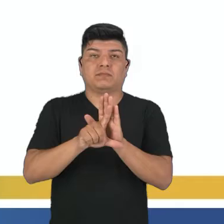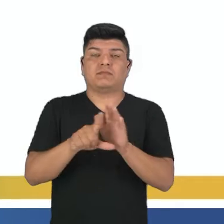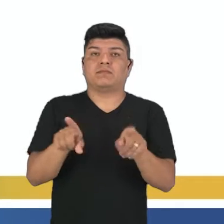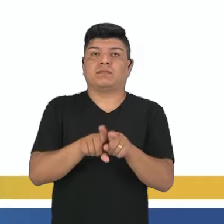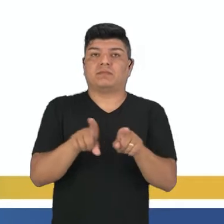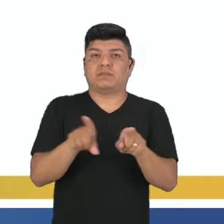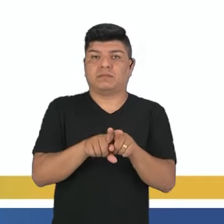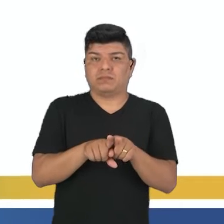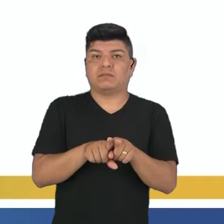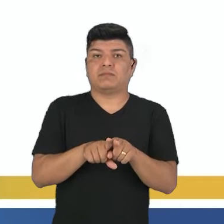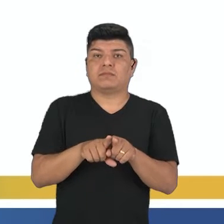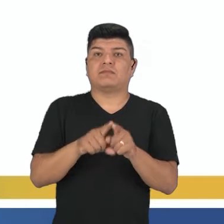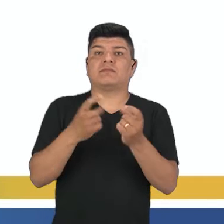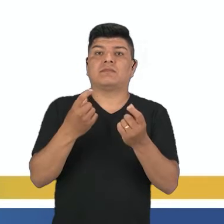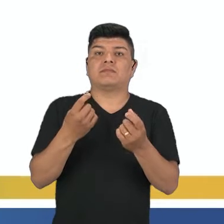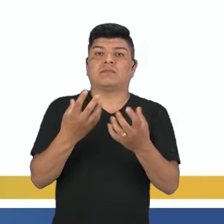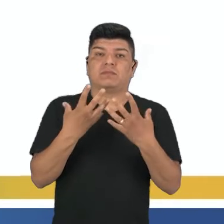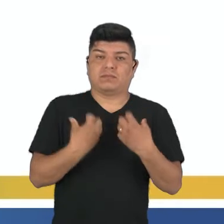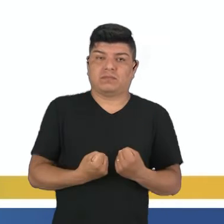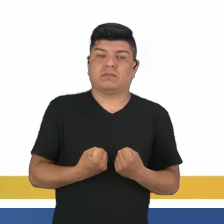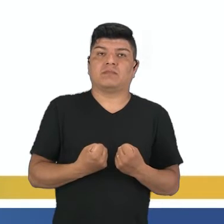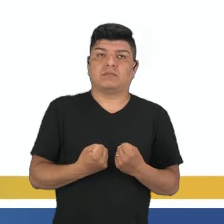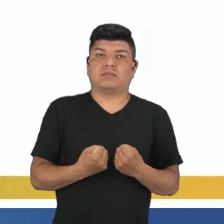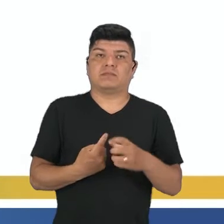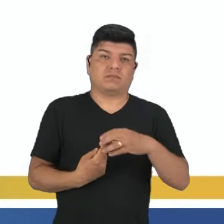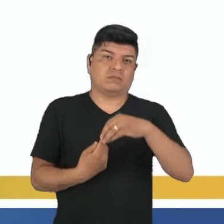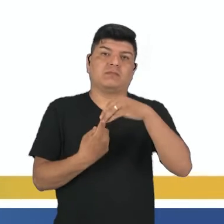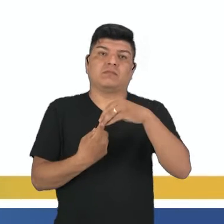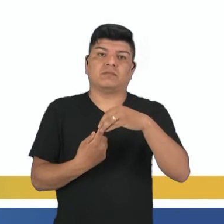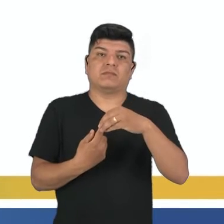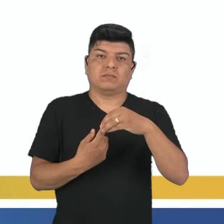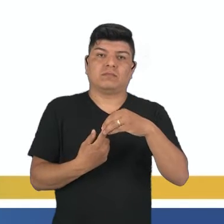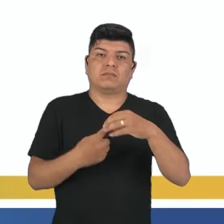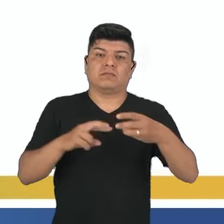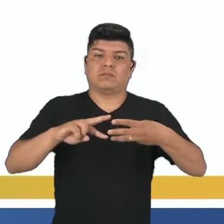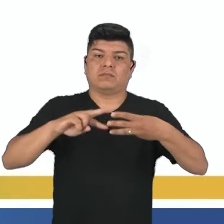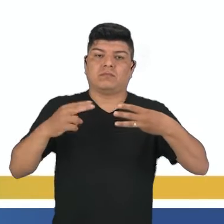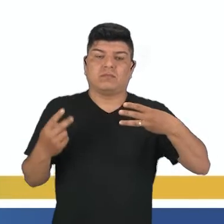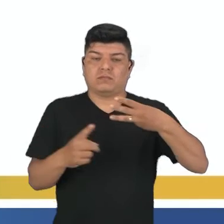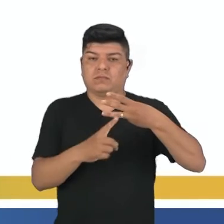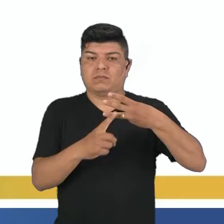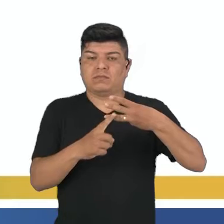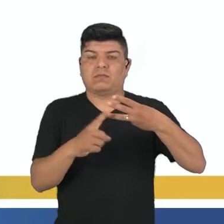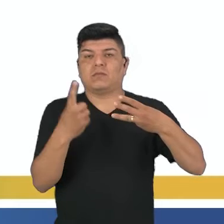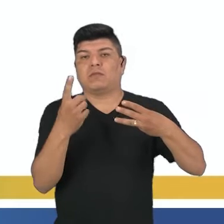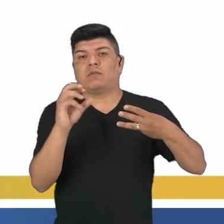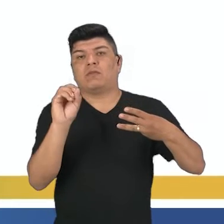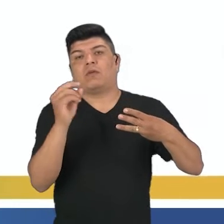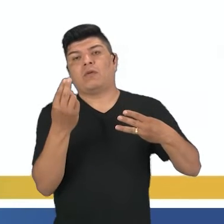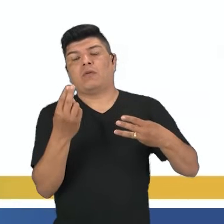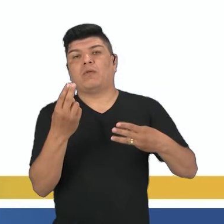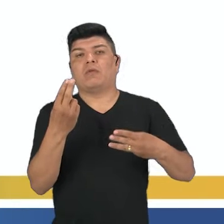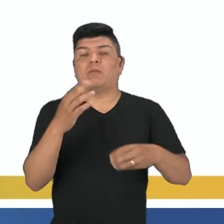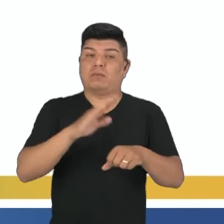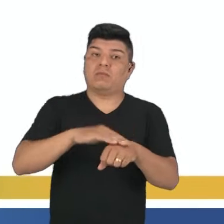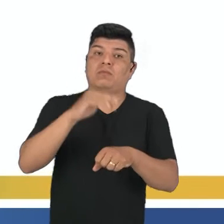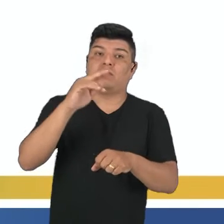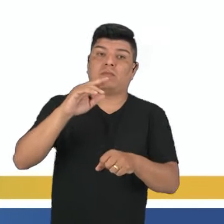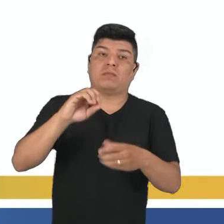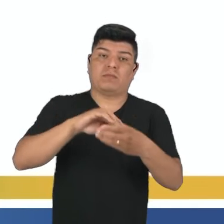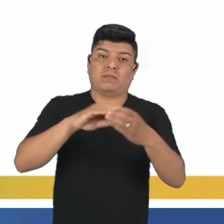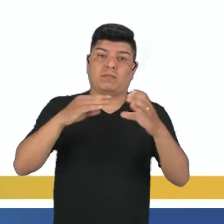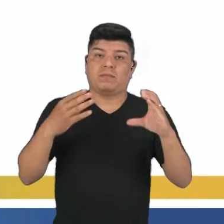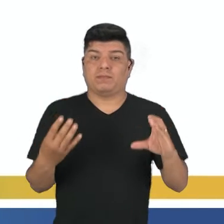Lei da Segregação Independente, que estabelece que os alelos para 2 ou mais características se distribuem de